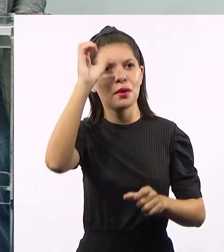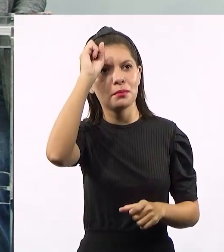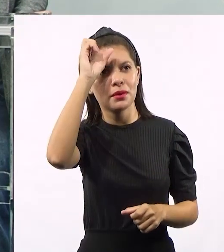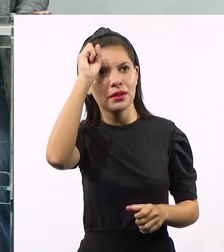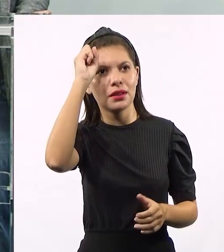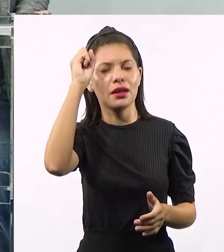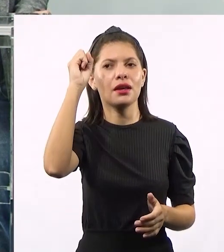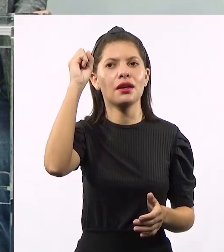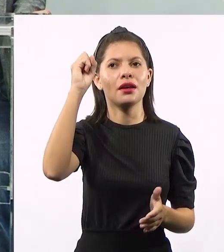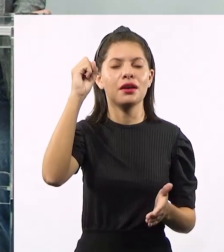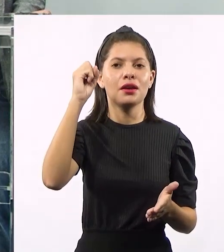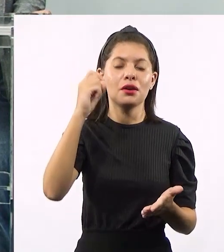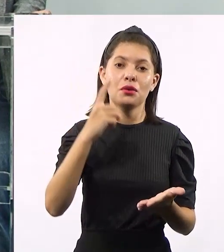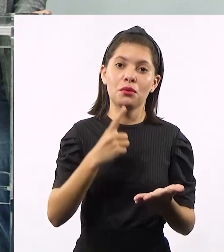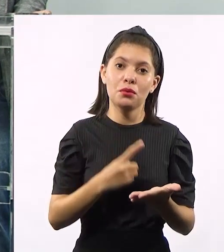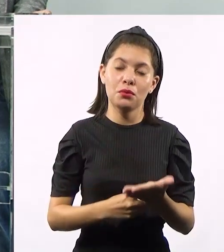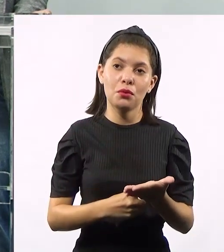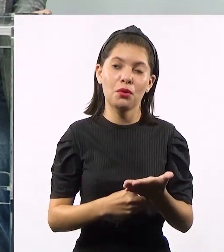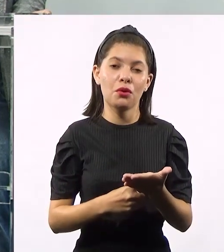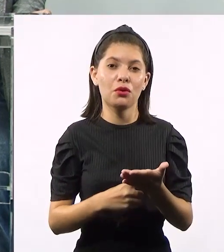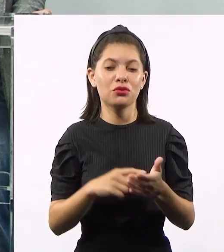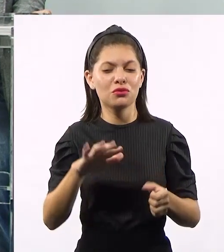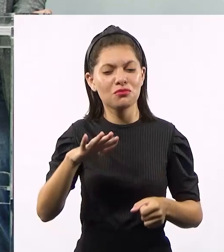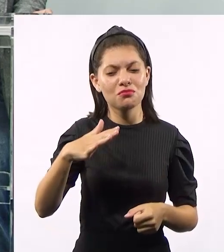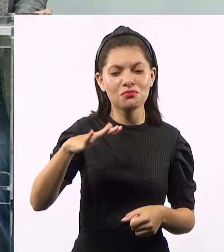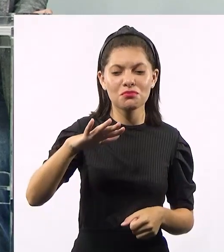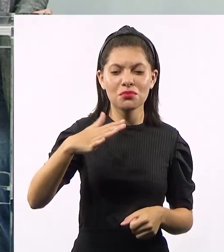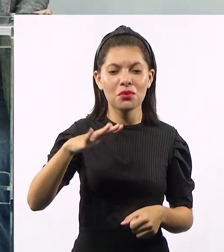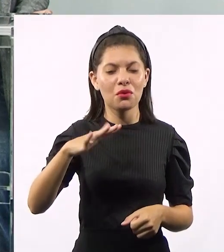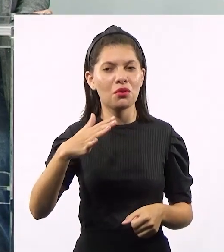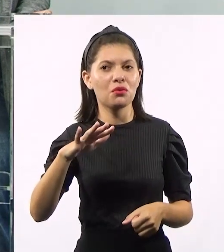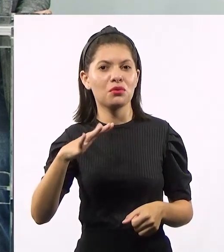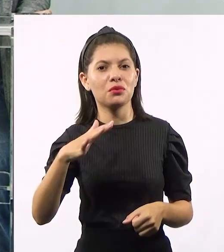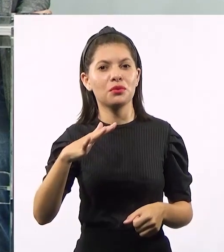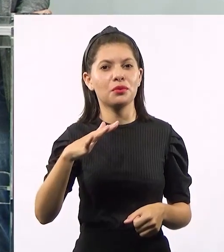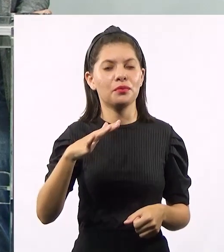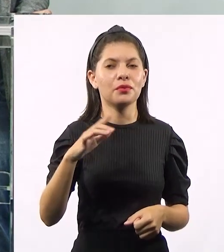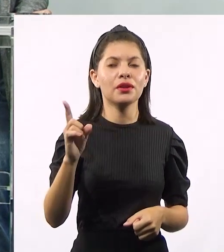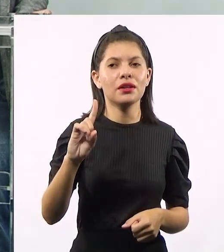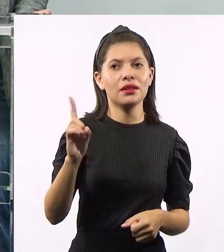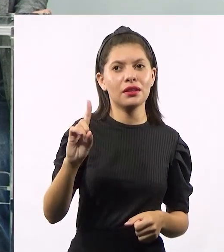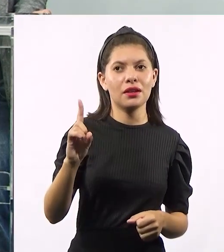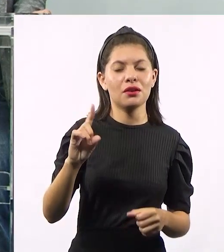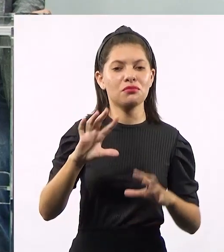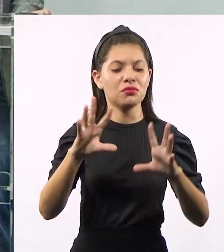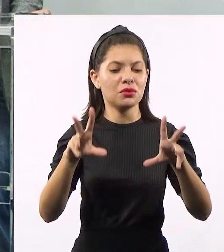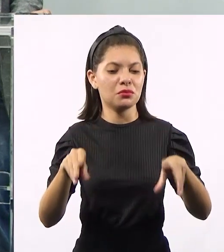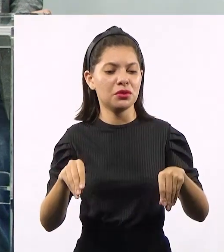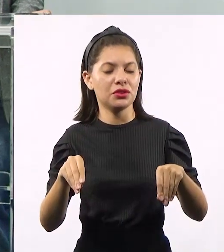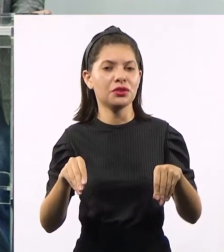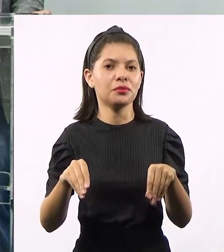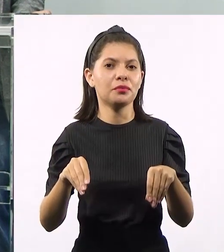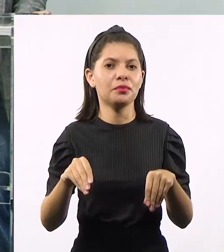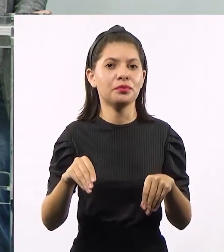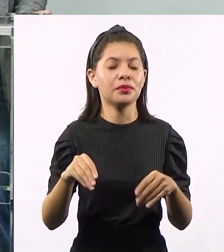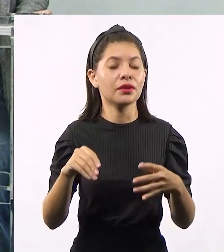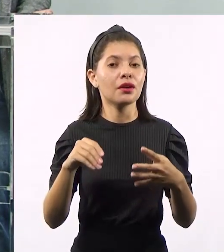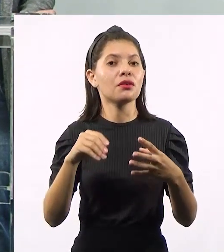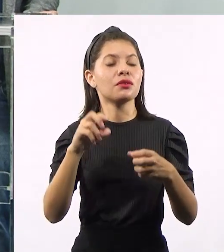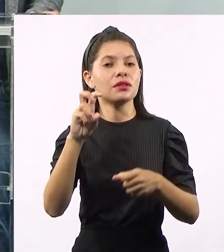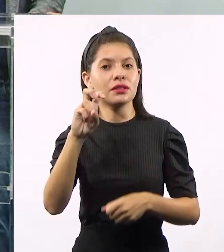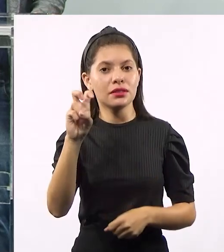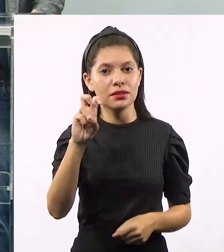concorda totalmente, concorda parcialmente, é indiferente, se discorda parcialmente ou discorda totalmente. Então geralmente eu vou